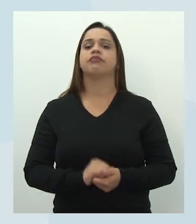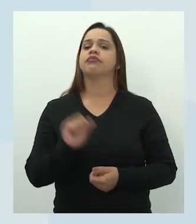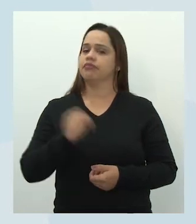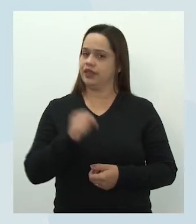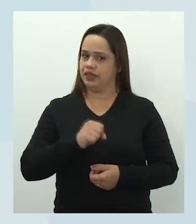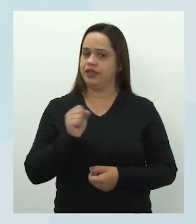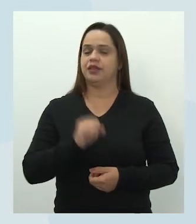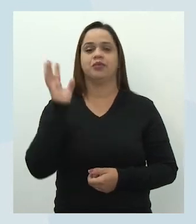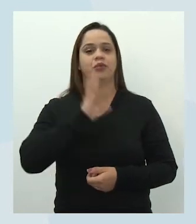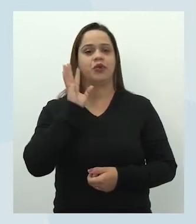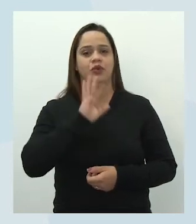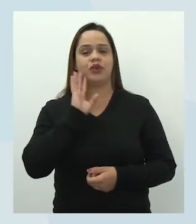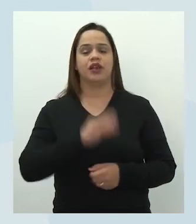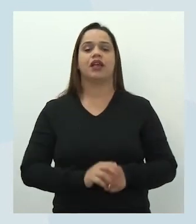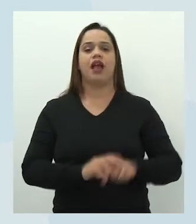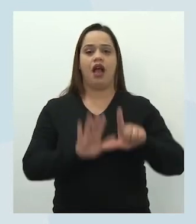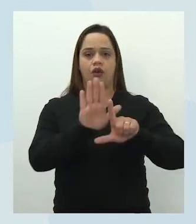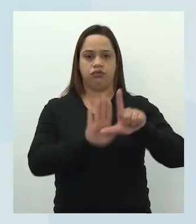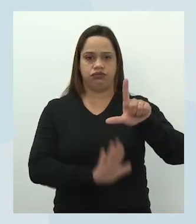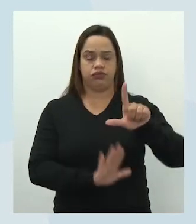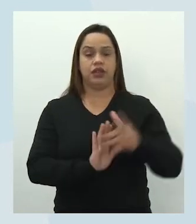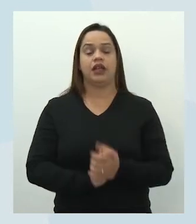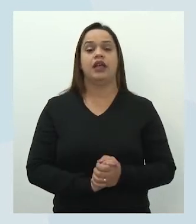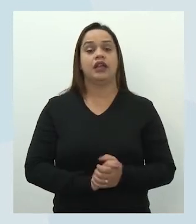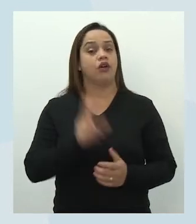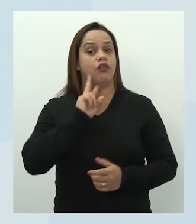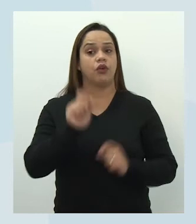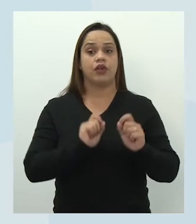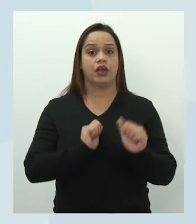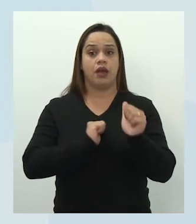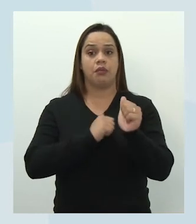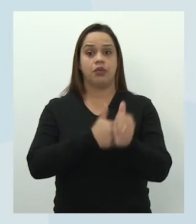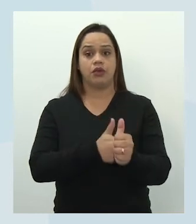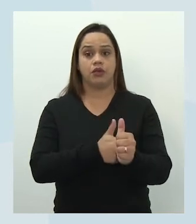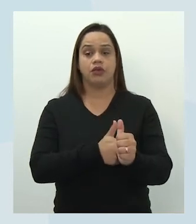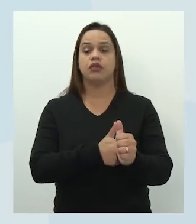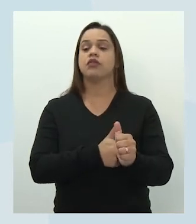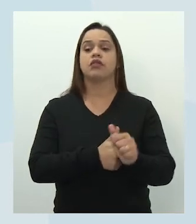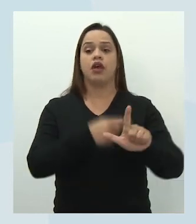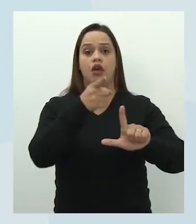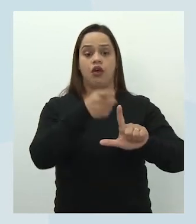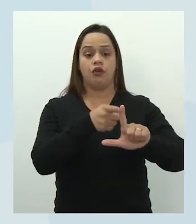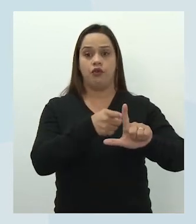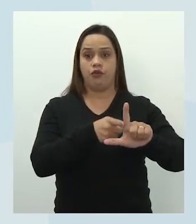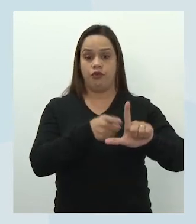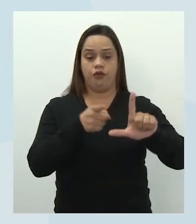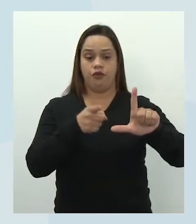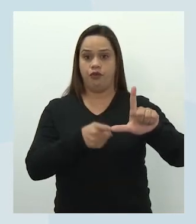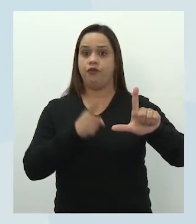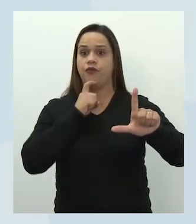Isso, muito legal. Obrigada. Observe que a aproximação das linhas verdes na vertical com a linha